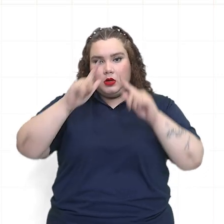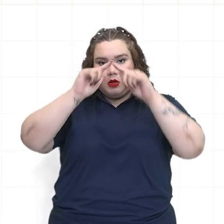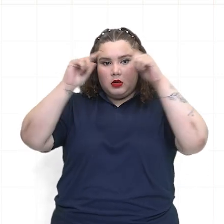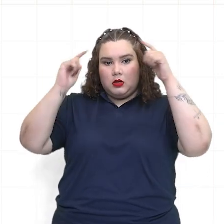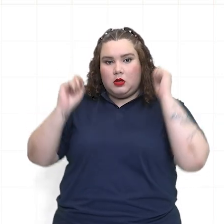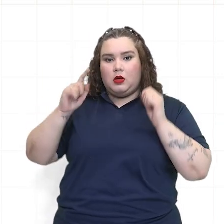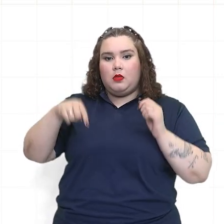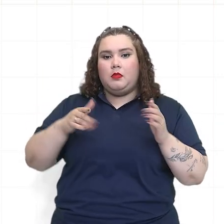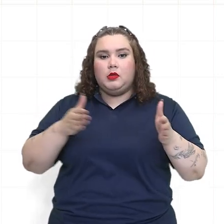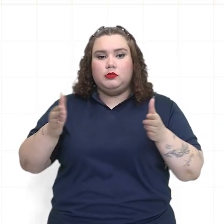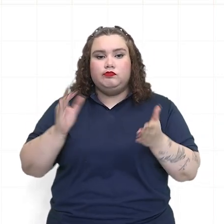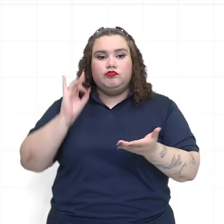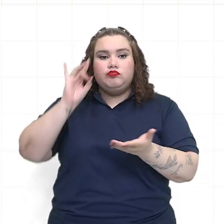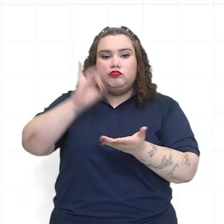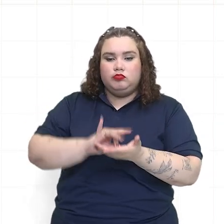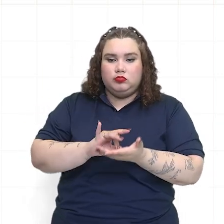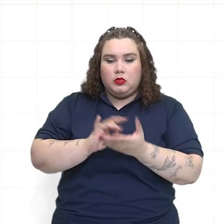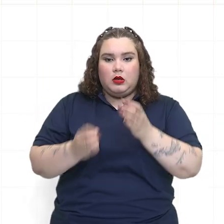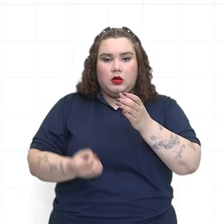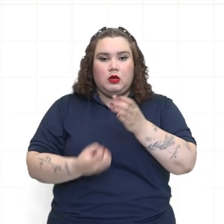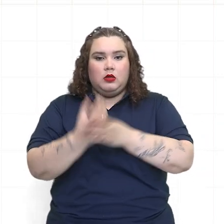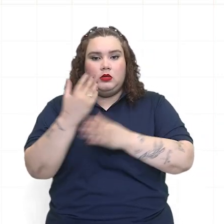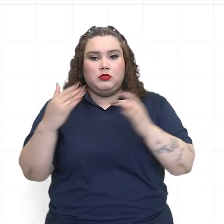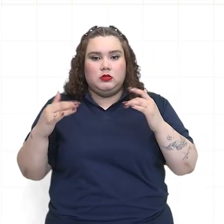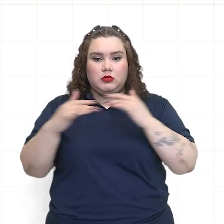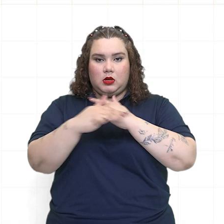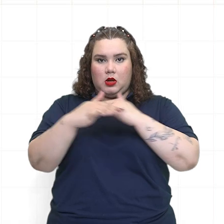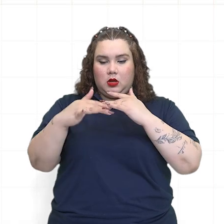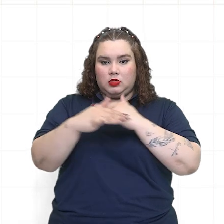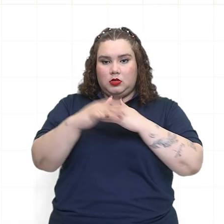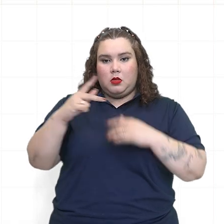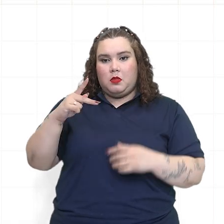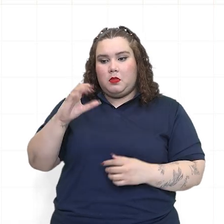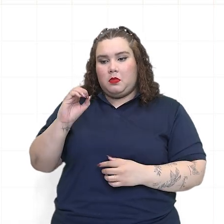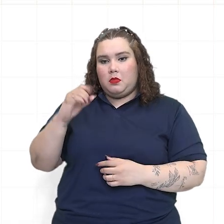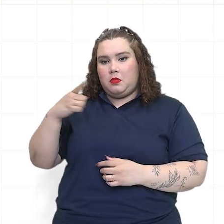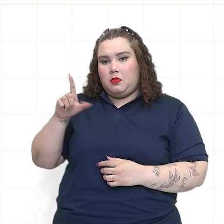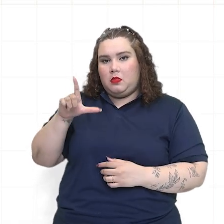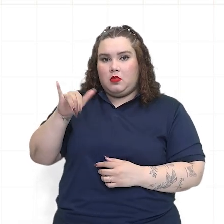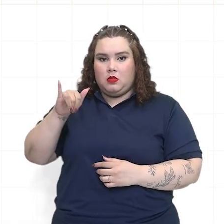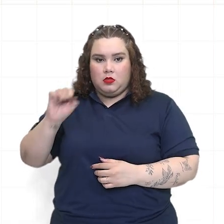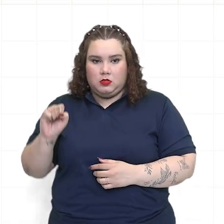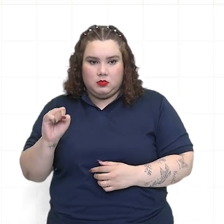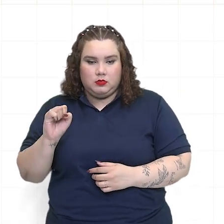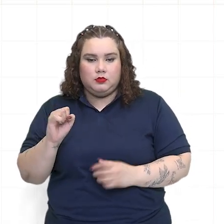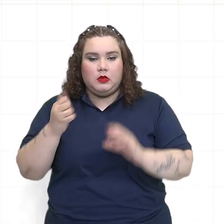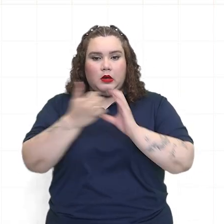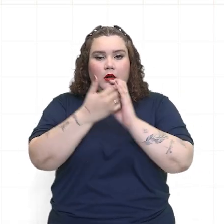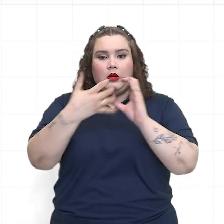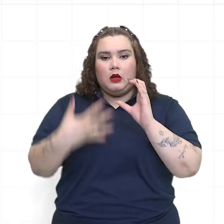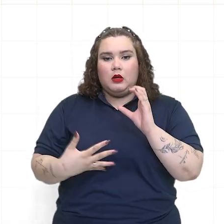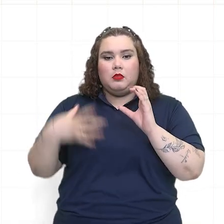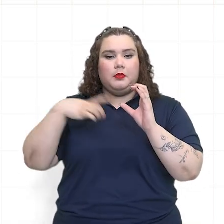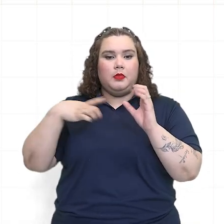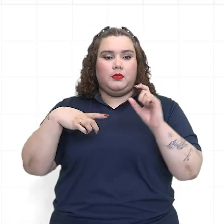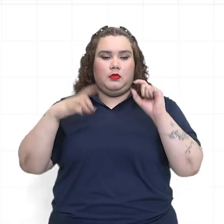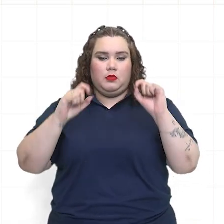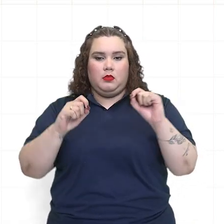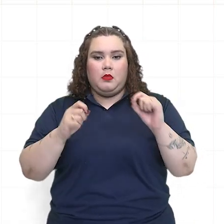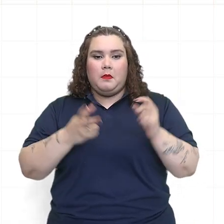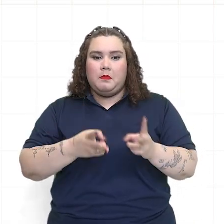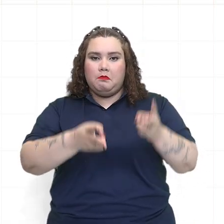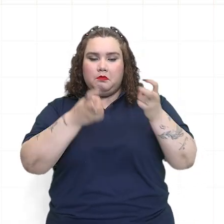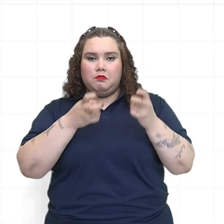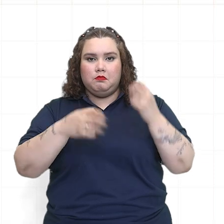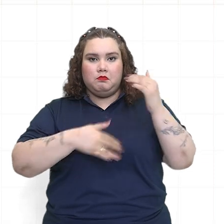fase de consolidação das cidades-estados, as polis, caracterizada por